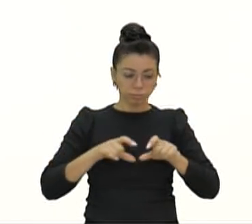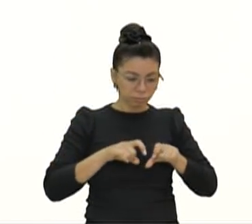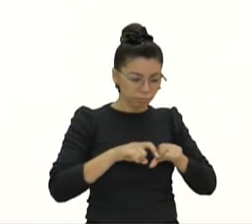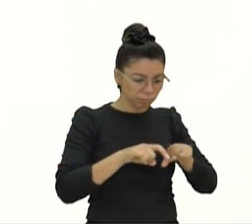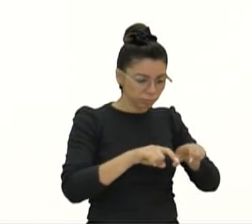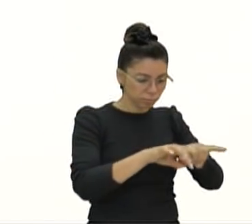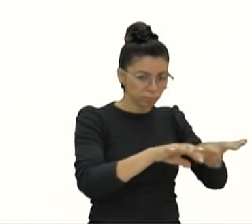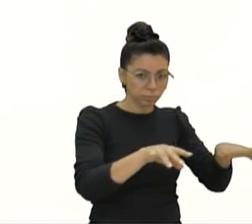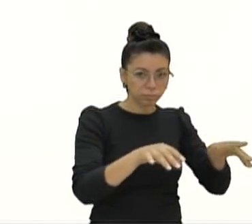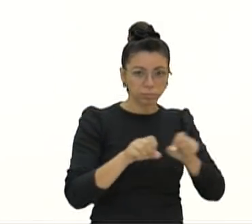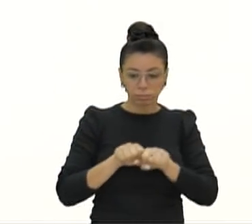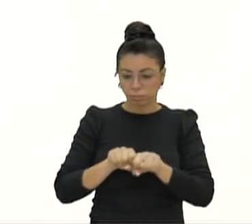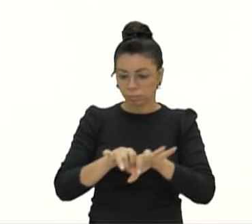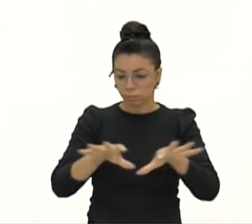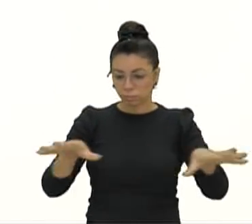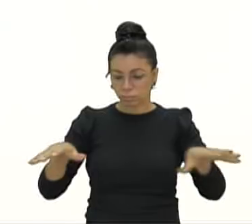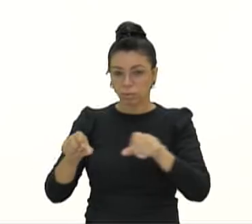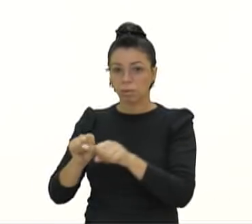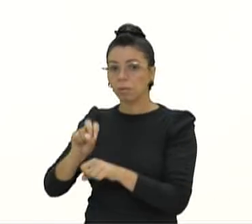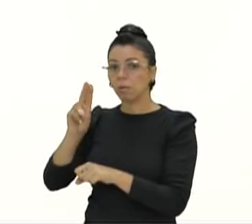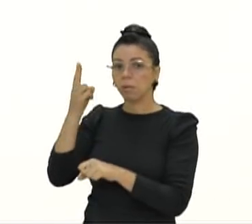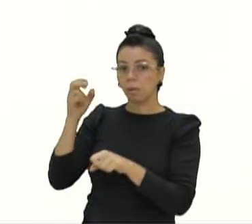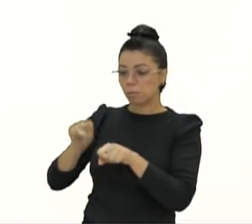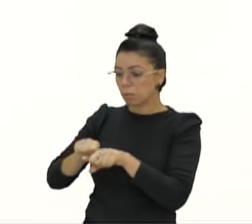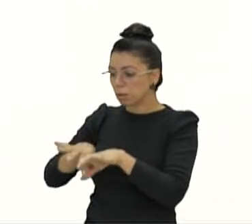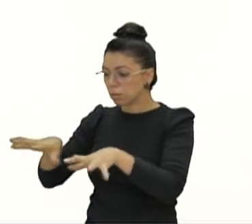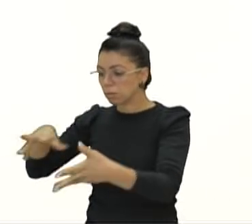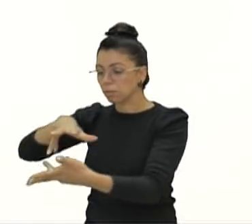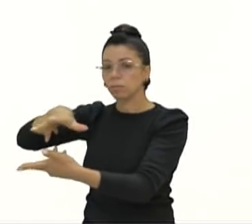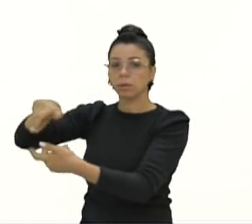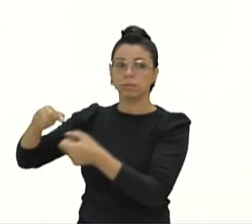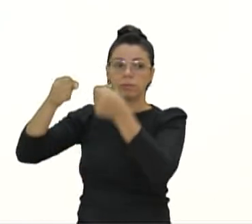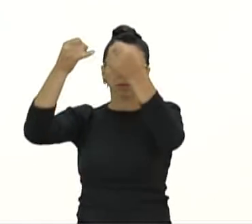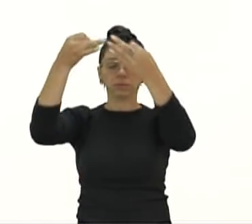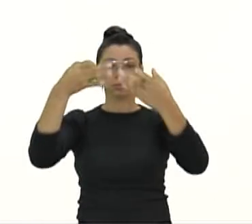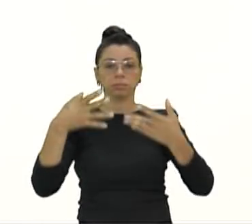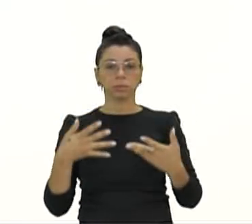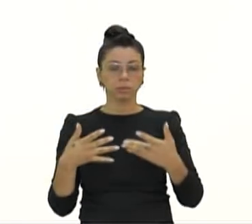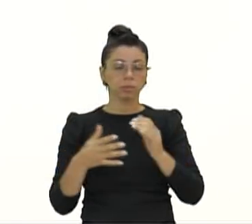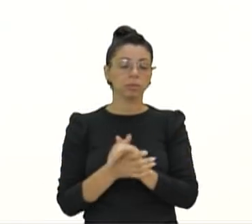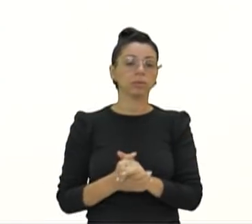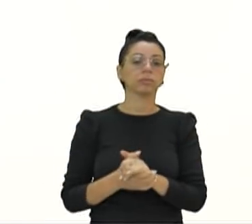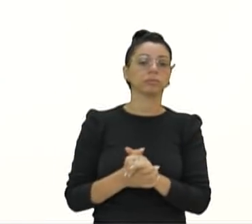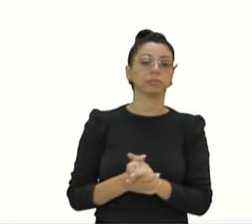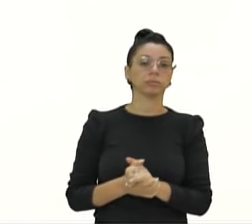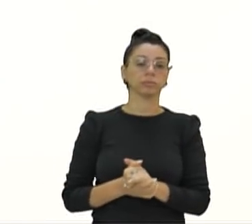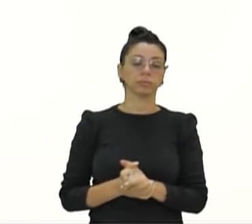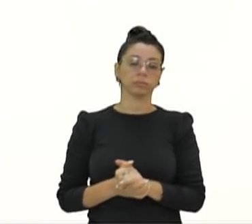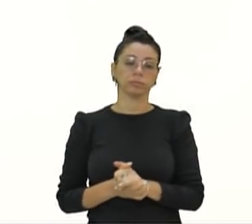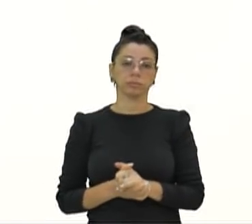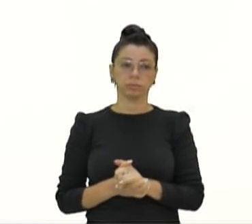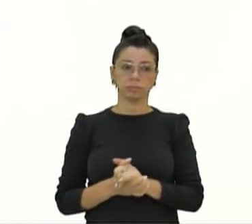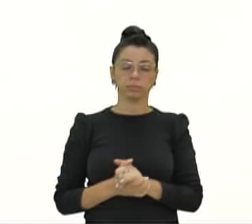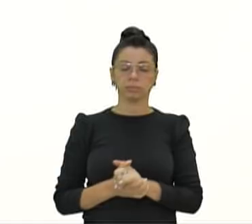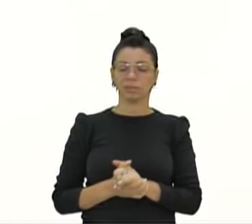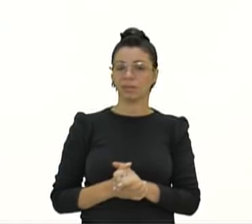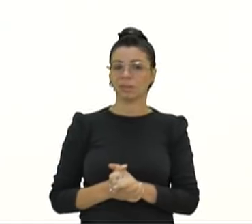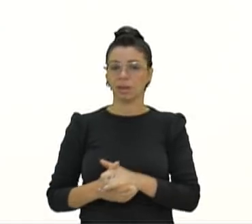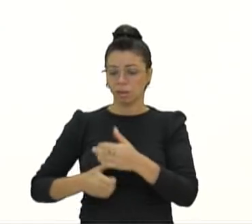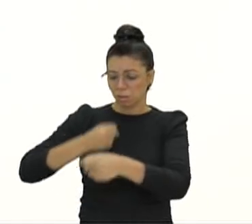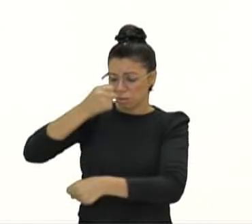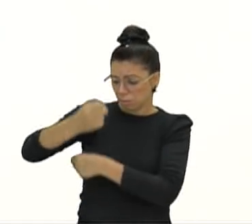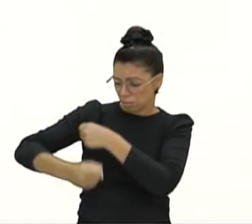uma epidemia ou uma pandemia. E aí você vai explicar. Então, olha a descrição. Esse foi o pior ano